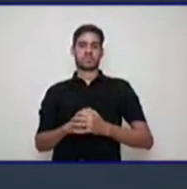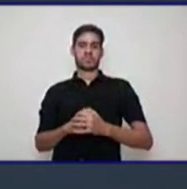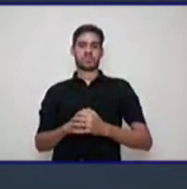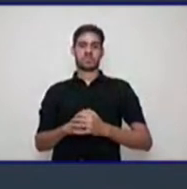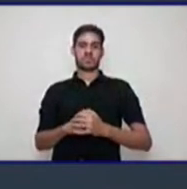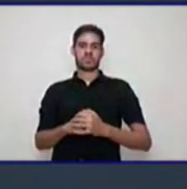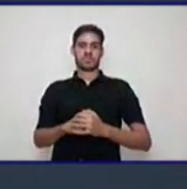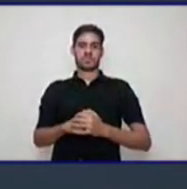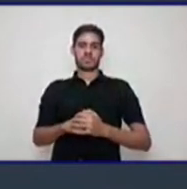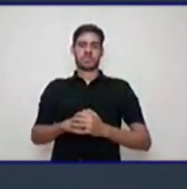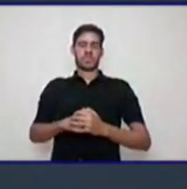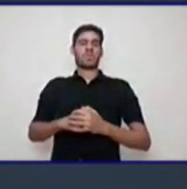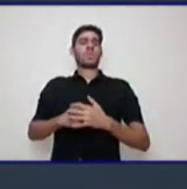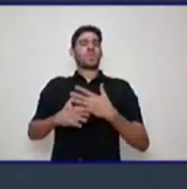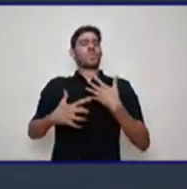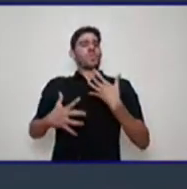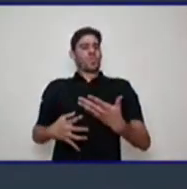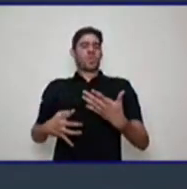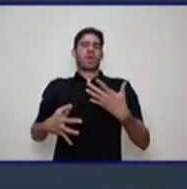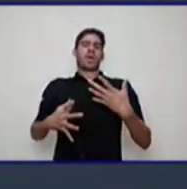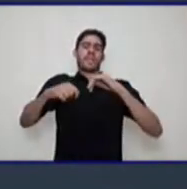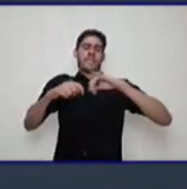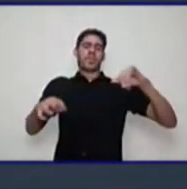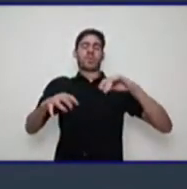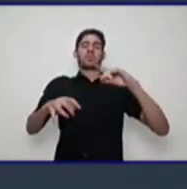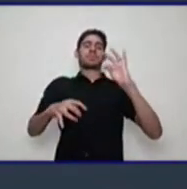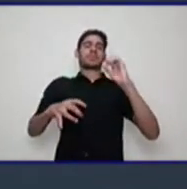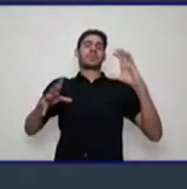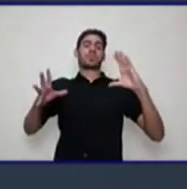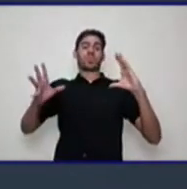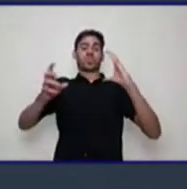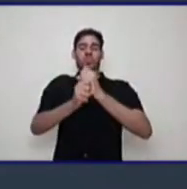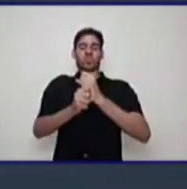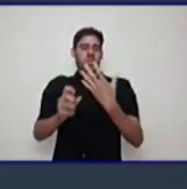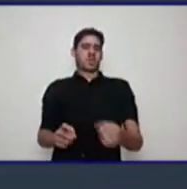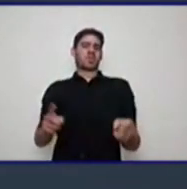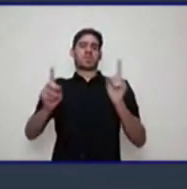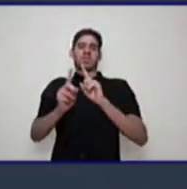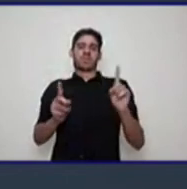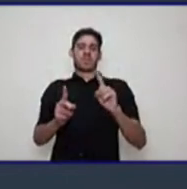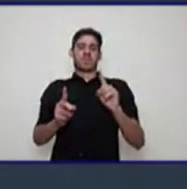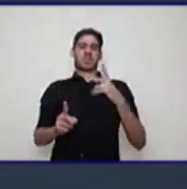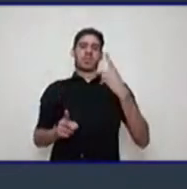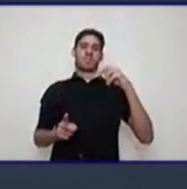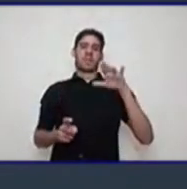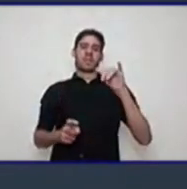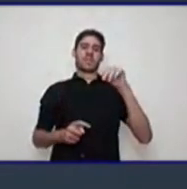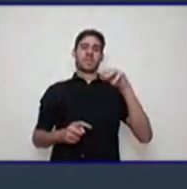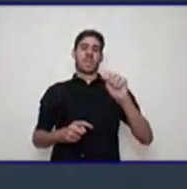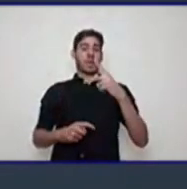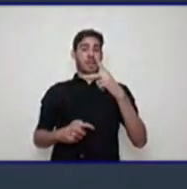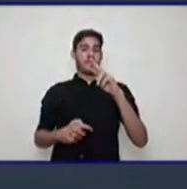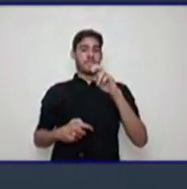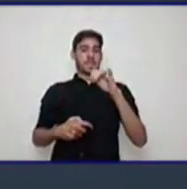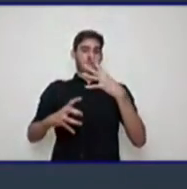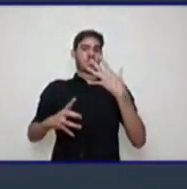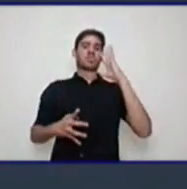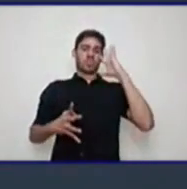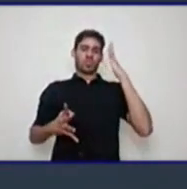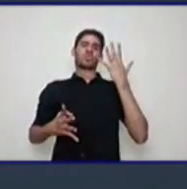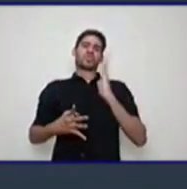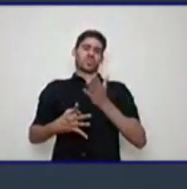mas que não houve a proclamação no sentido de que o tribunal, à unanimidade, rejeitou a preliminar de prescrição. Já foi decidido